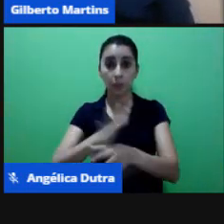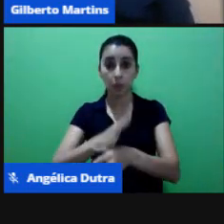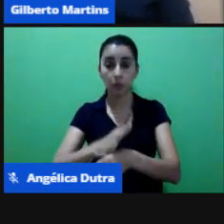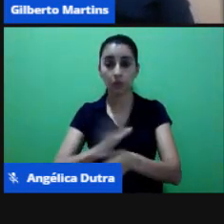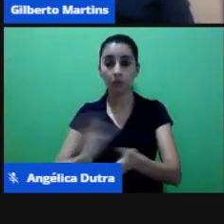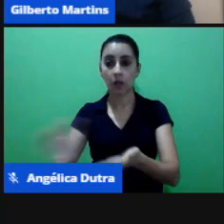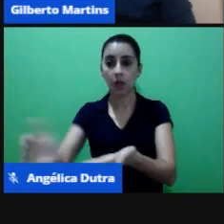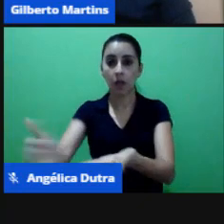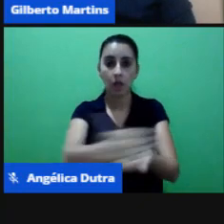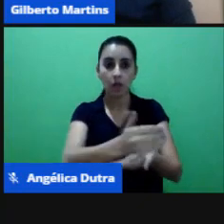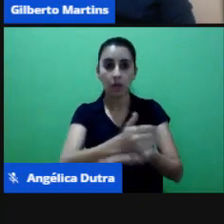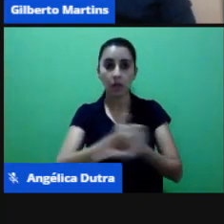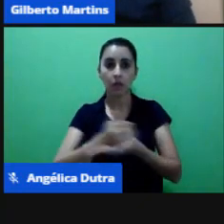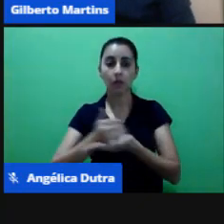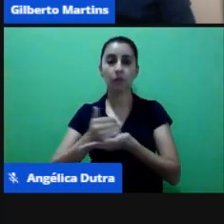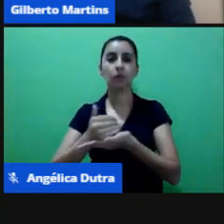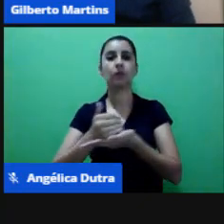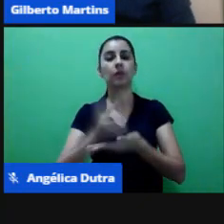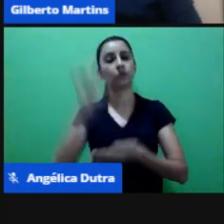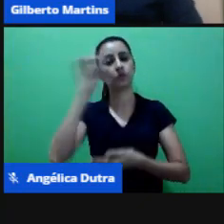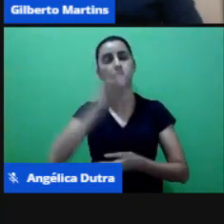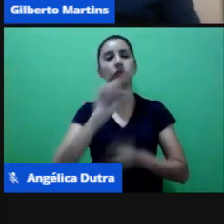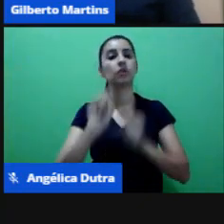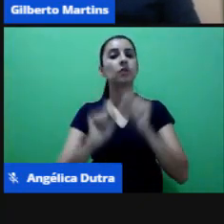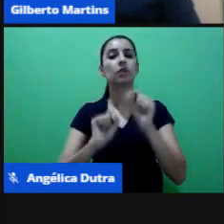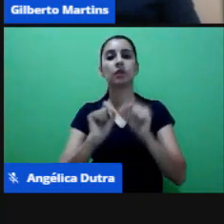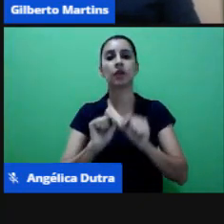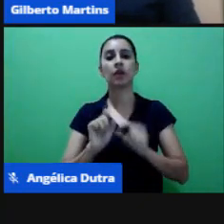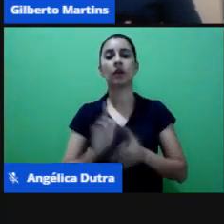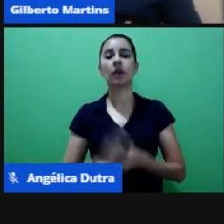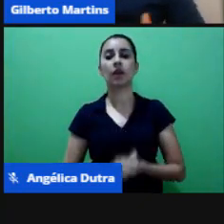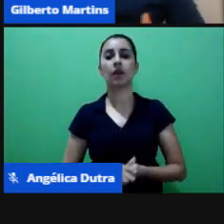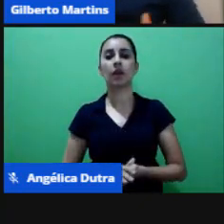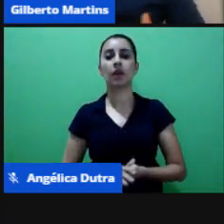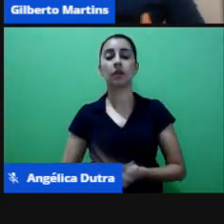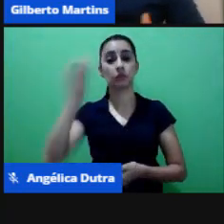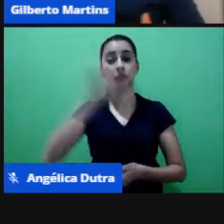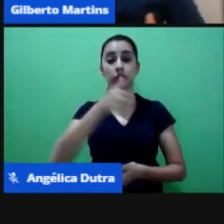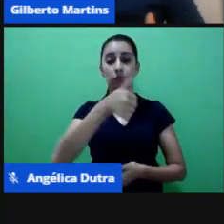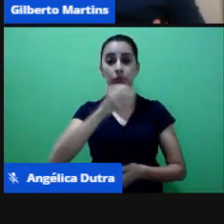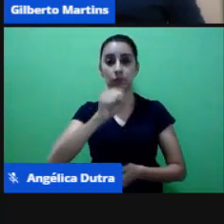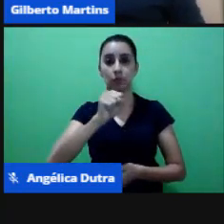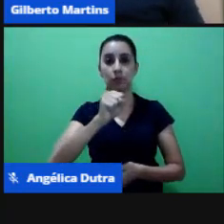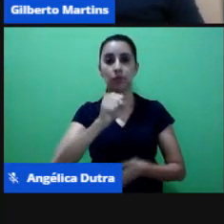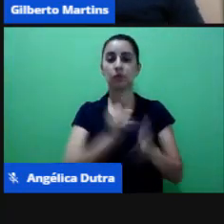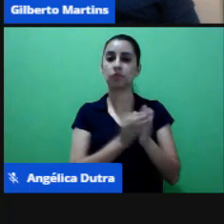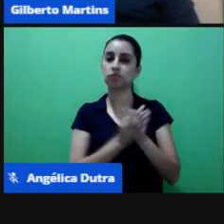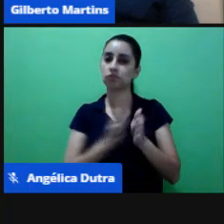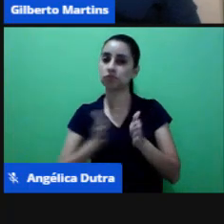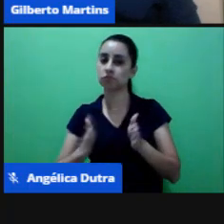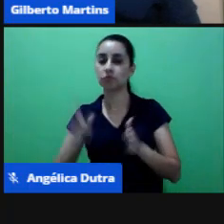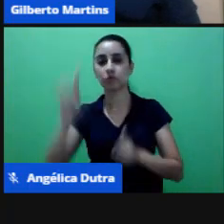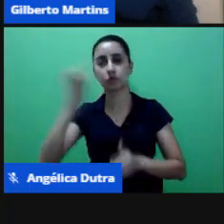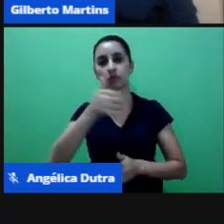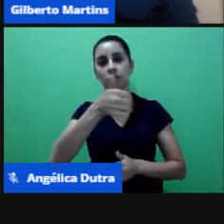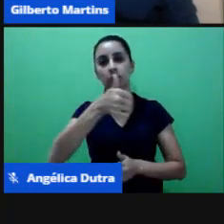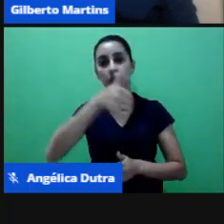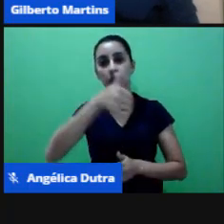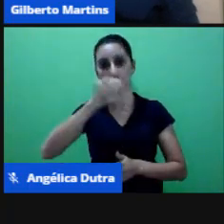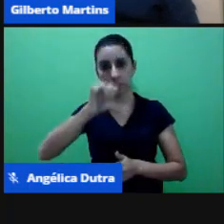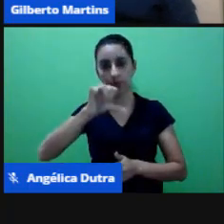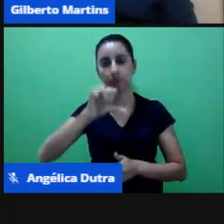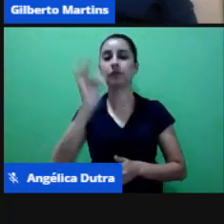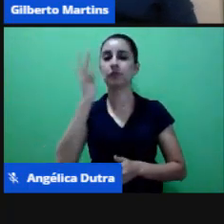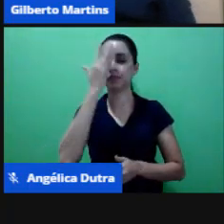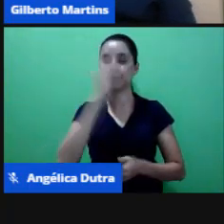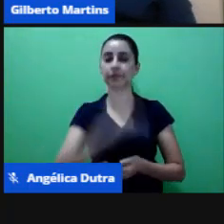aí em destaque para as datas entre o dia 18 e 19 de fevereiro. E o último